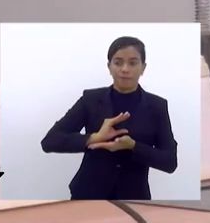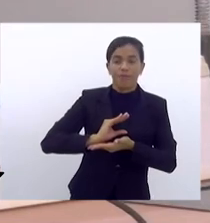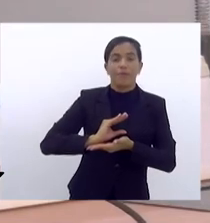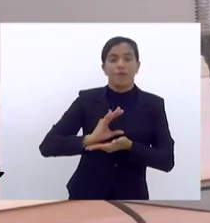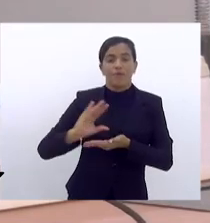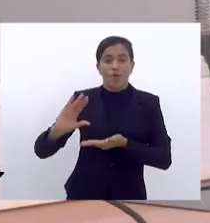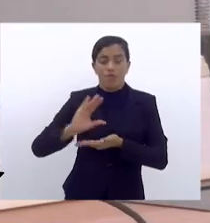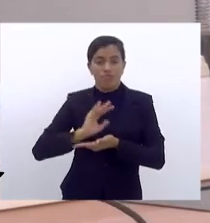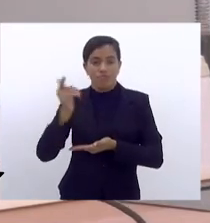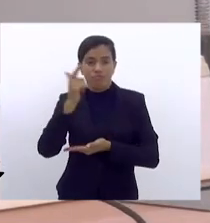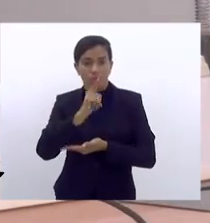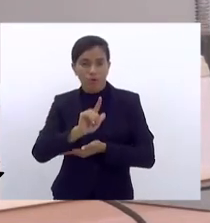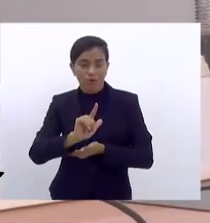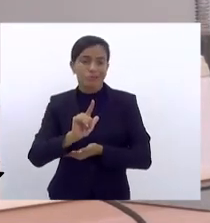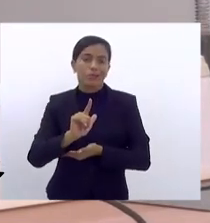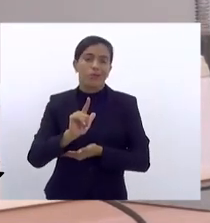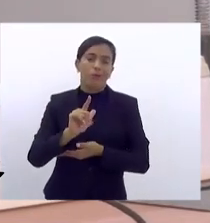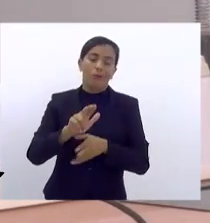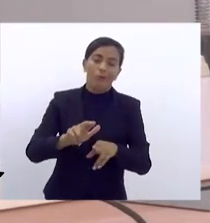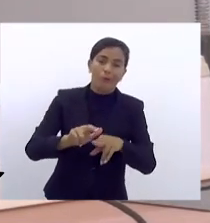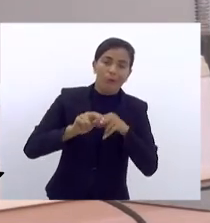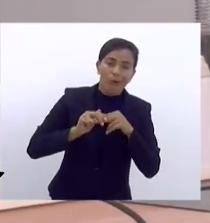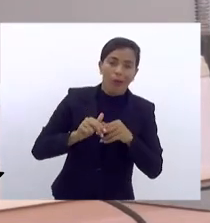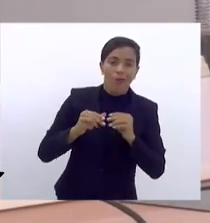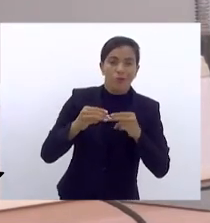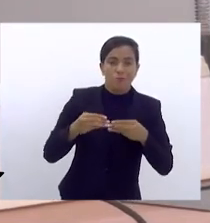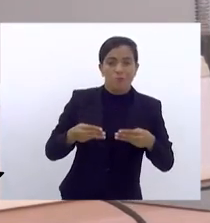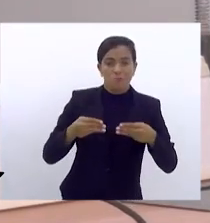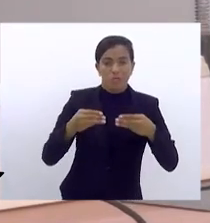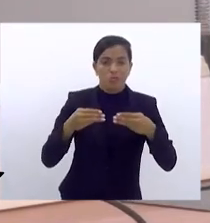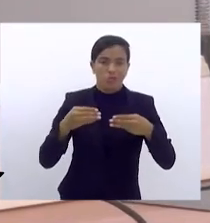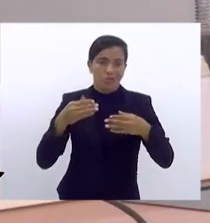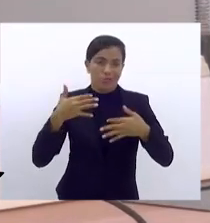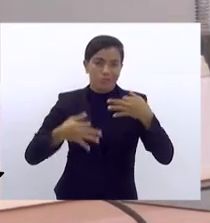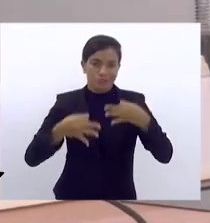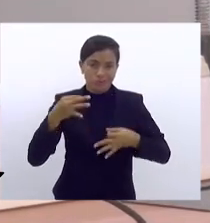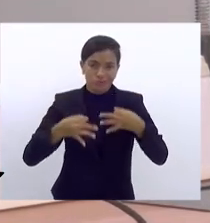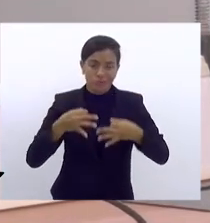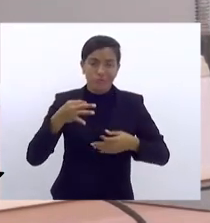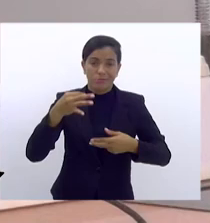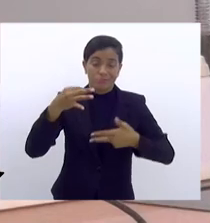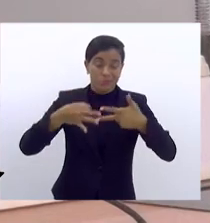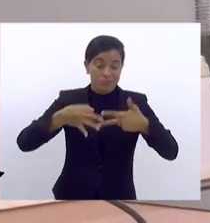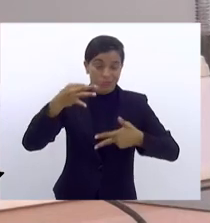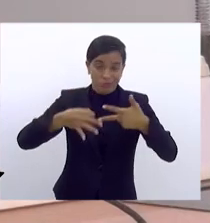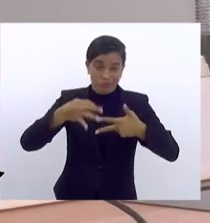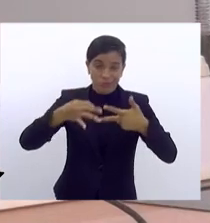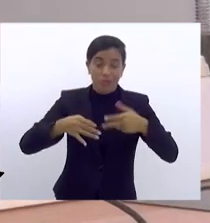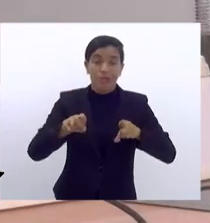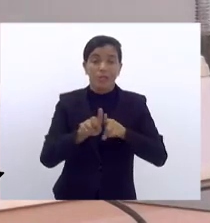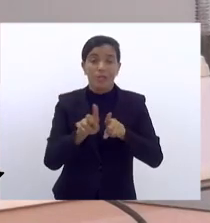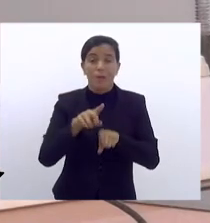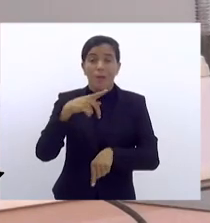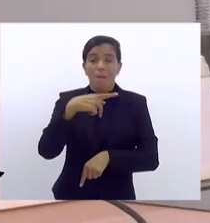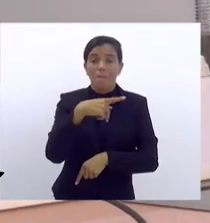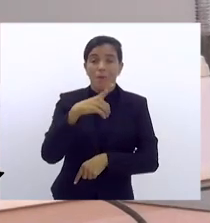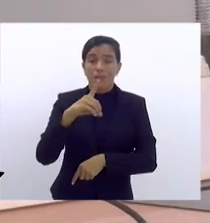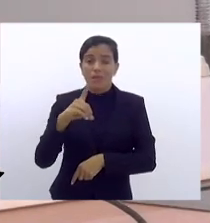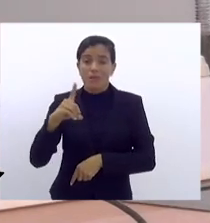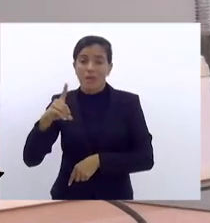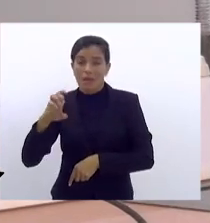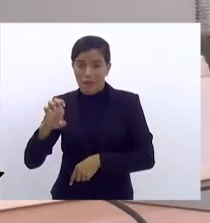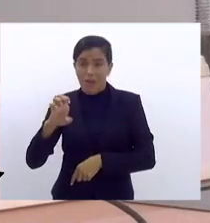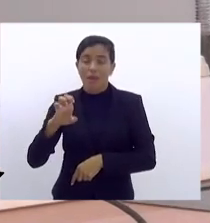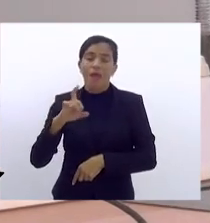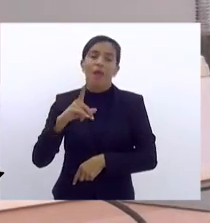viabilizados por força tanto do Ministério da Justiça e agora mais recentemente com o PDDE que é o programa de